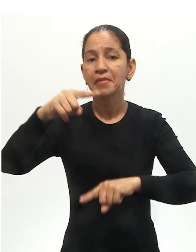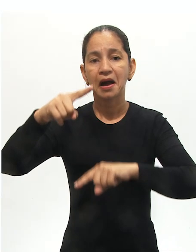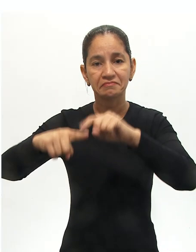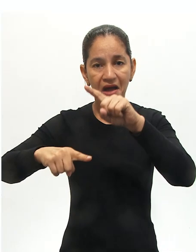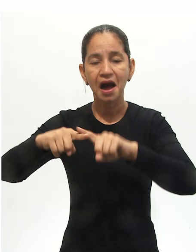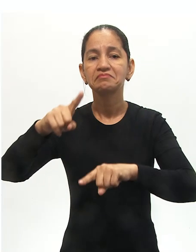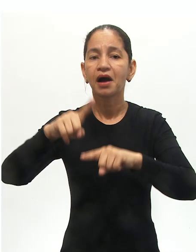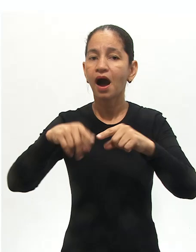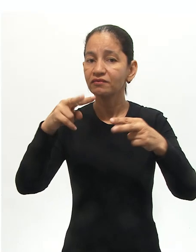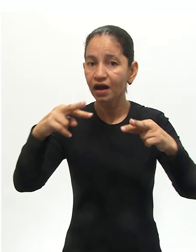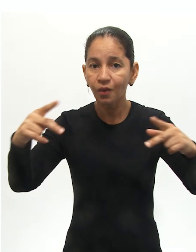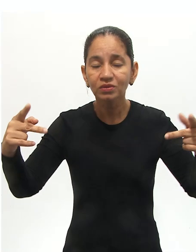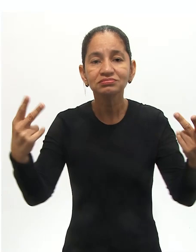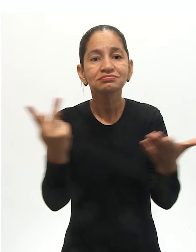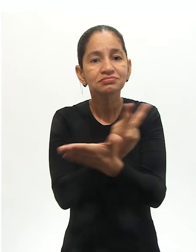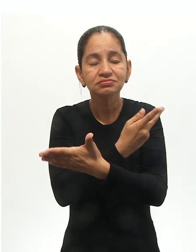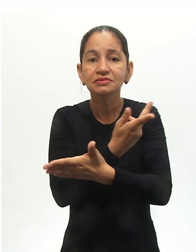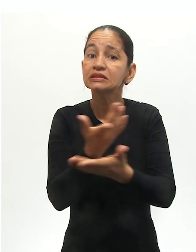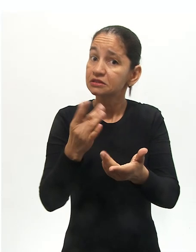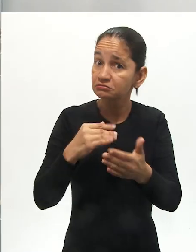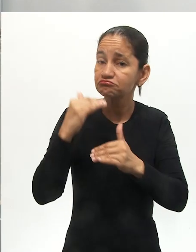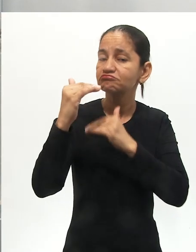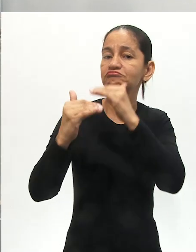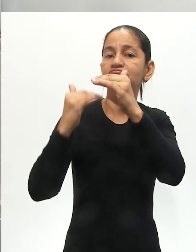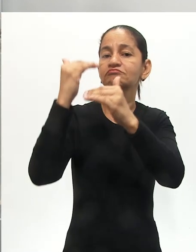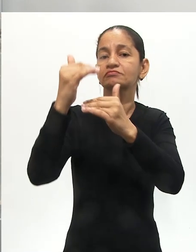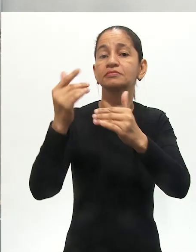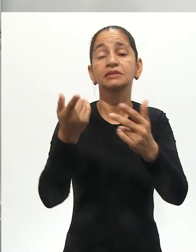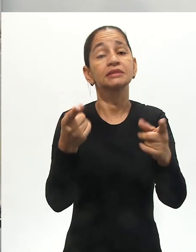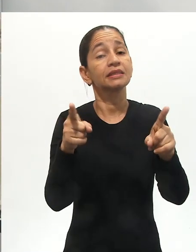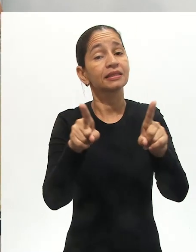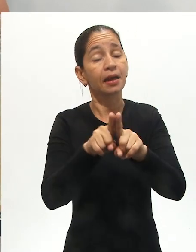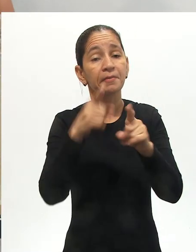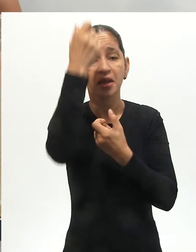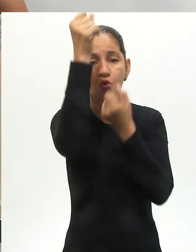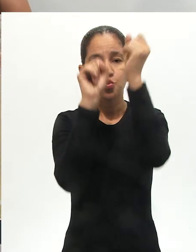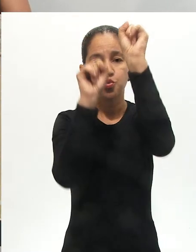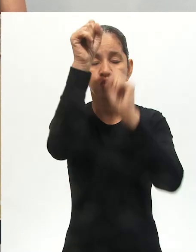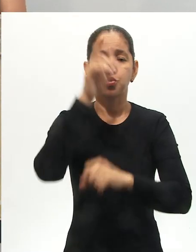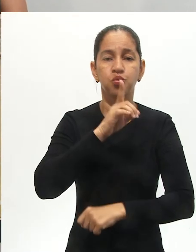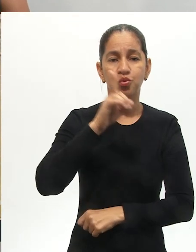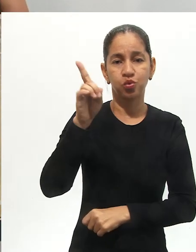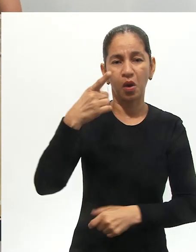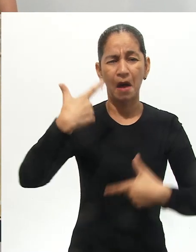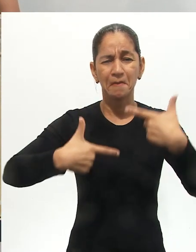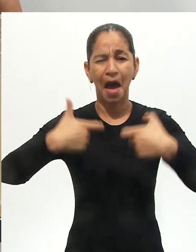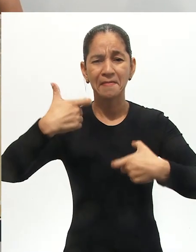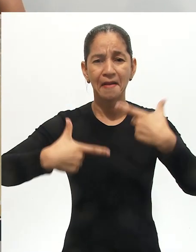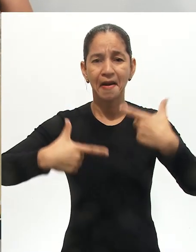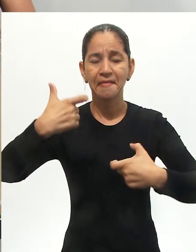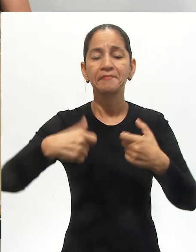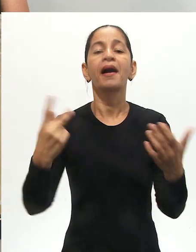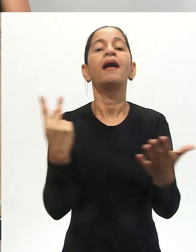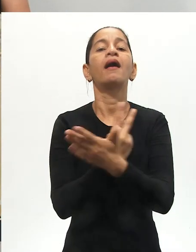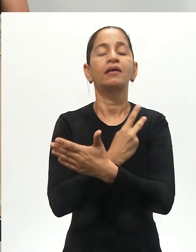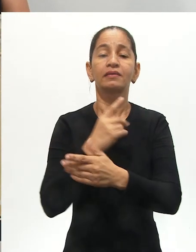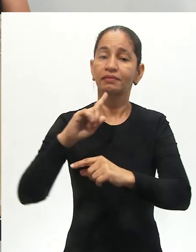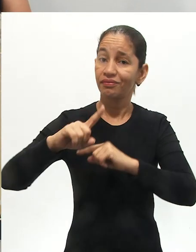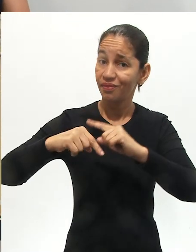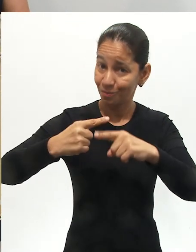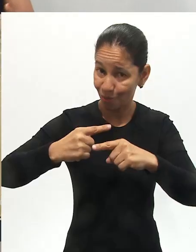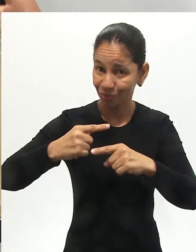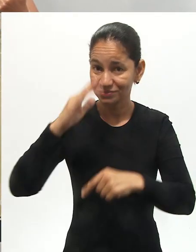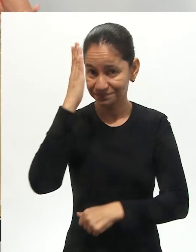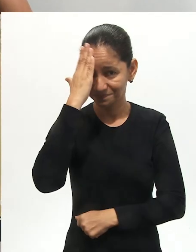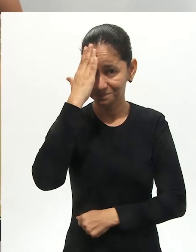nesse período, ele acontece a partir do avanço da Revolução Industrial. E esse método ele vai se